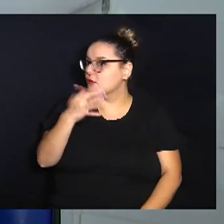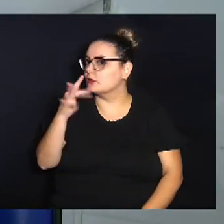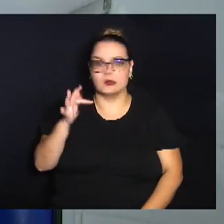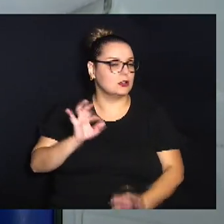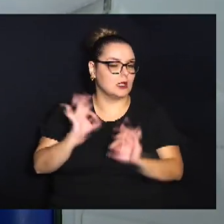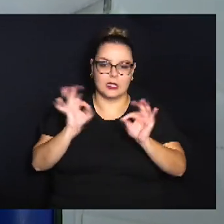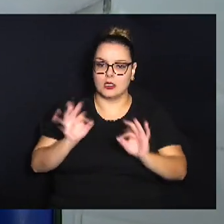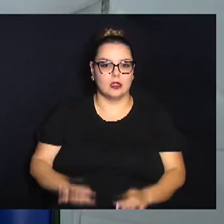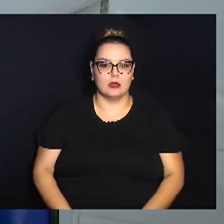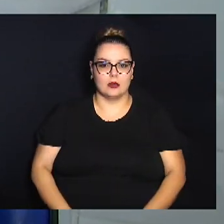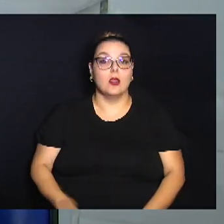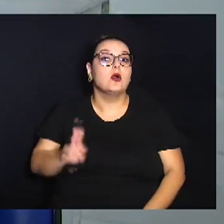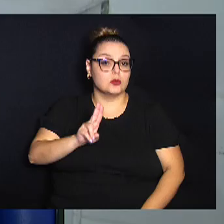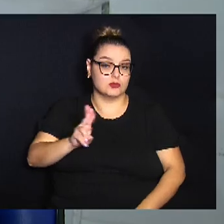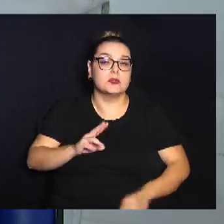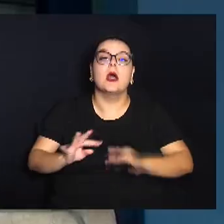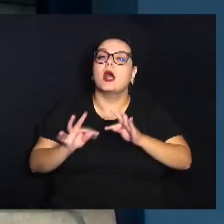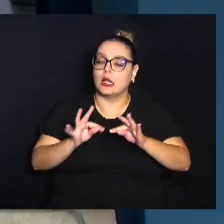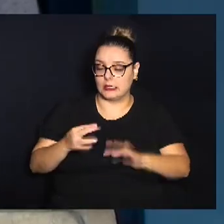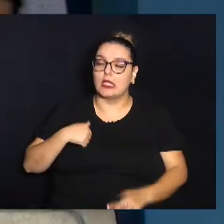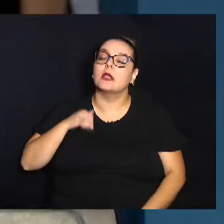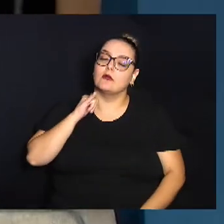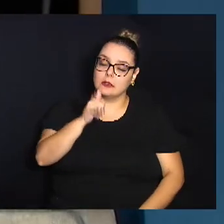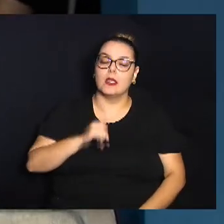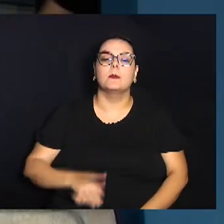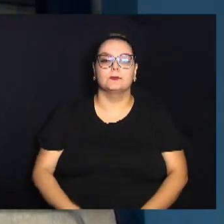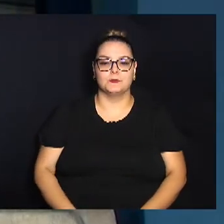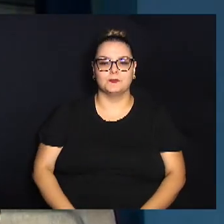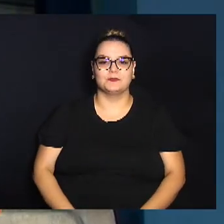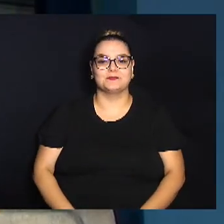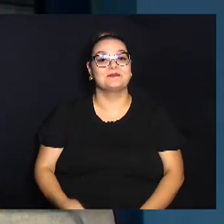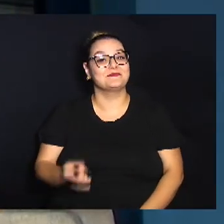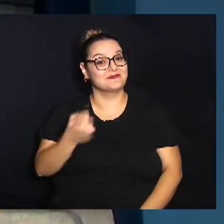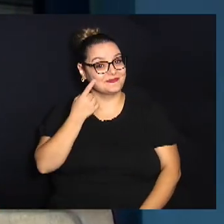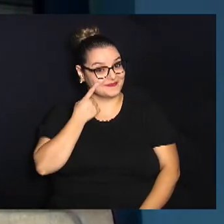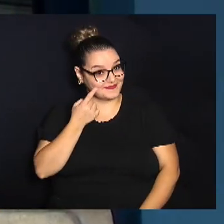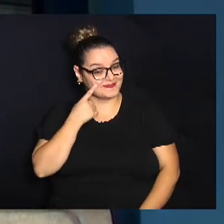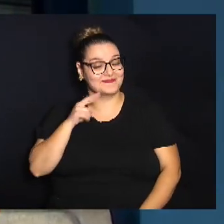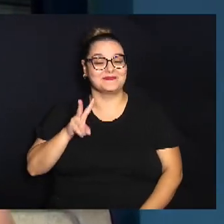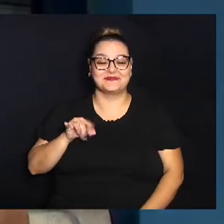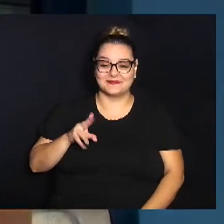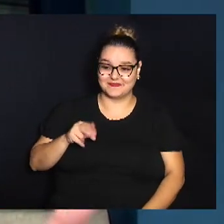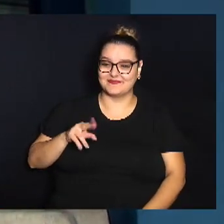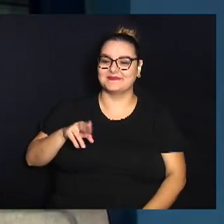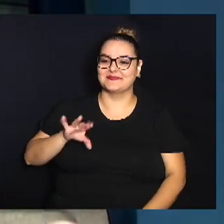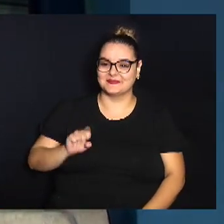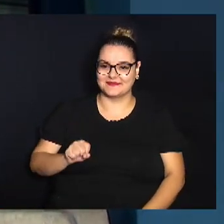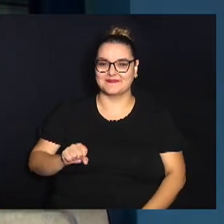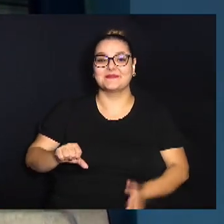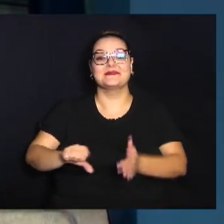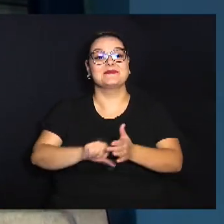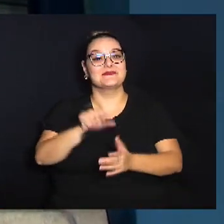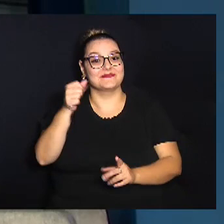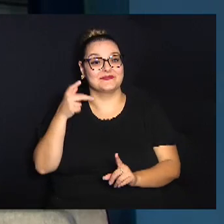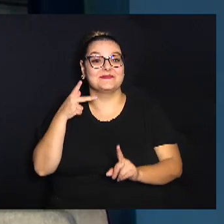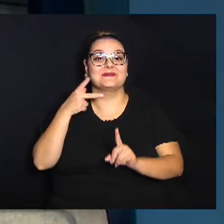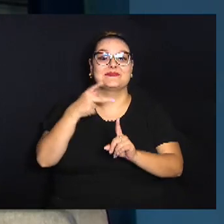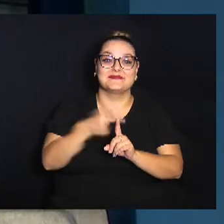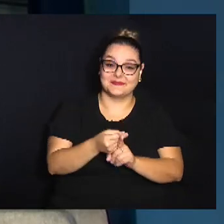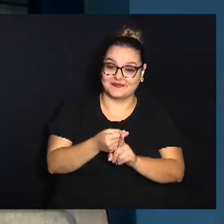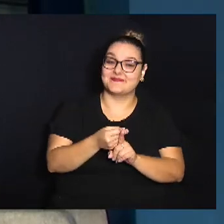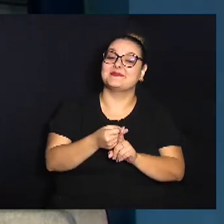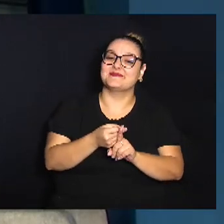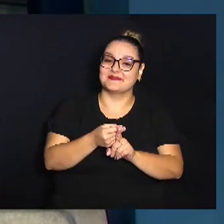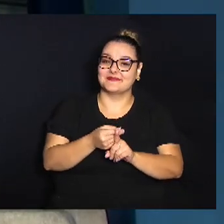É só usar a técnica que eu falei para vocês. Olha só, e o Vinícius foi o primeiro a ser